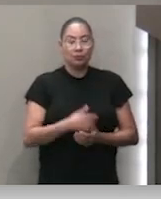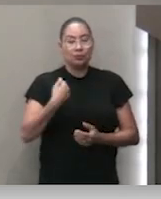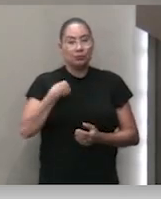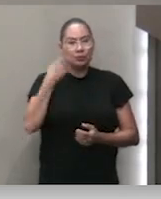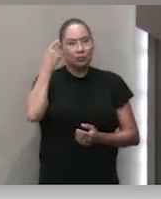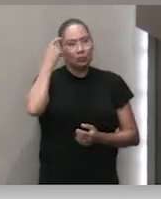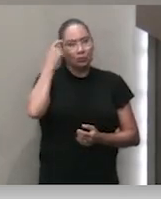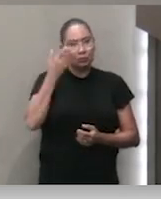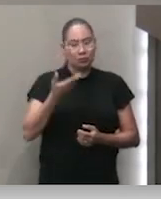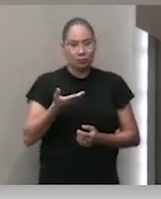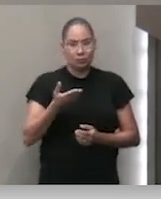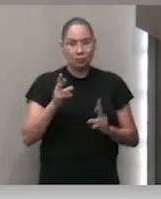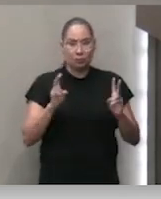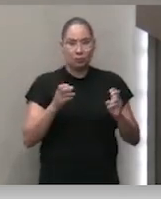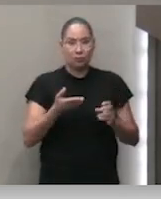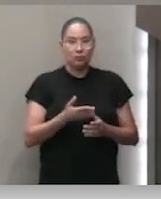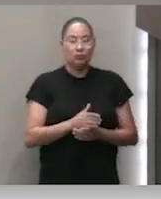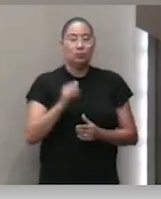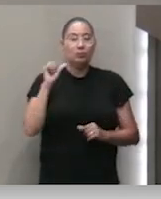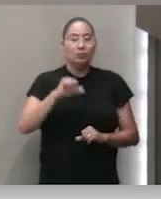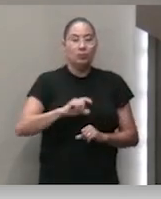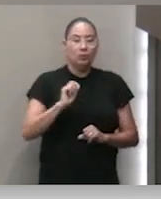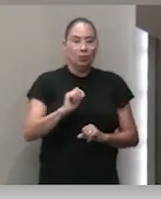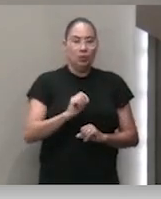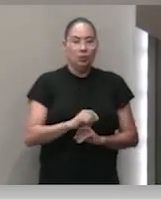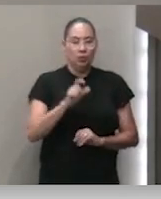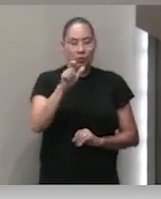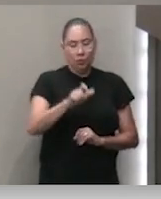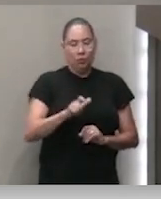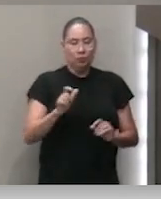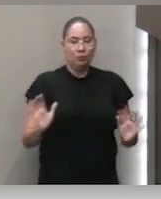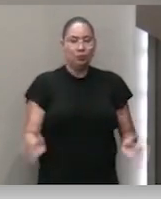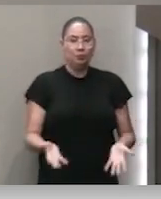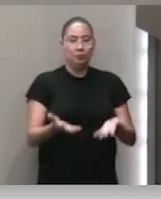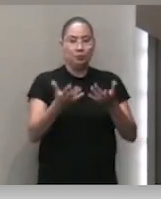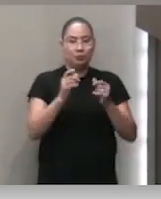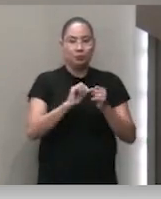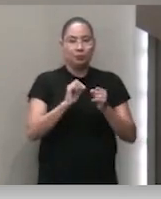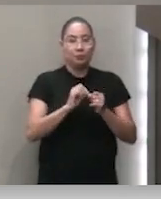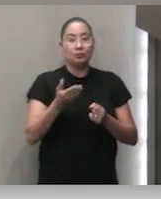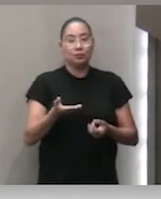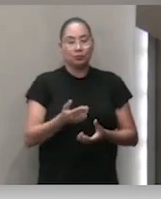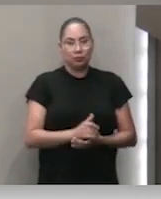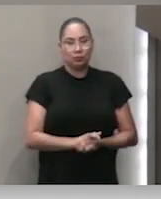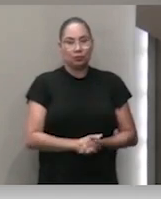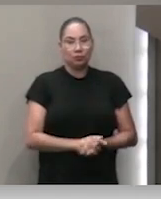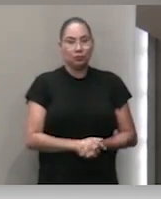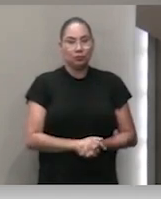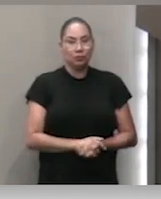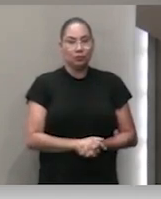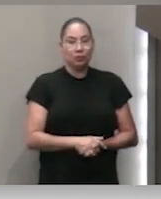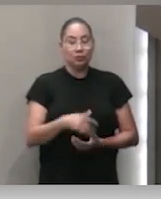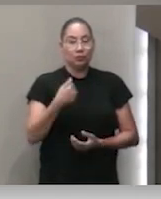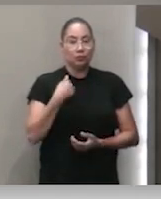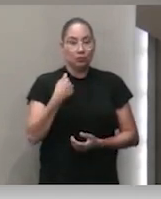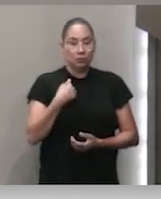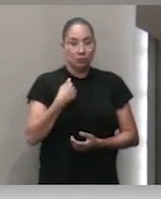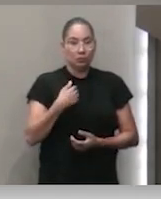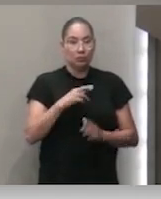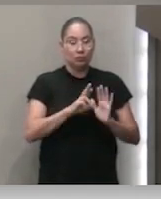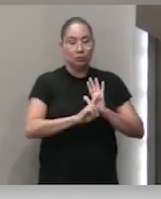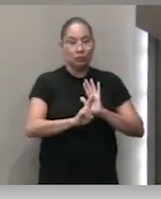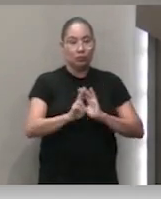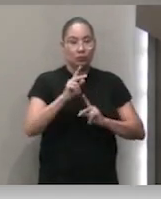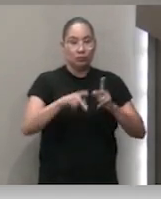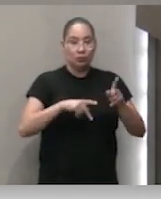uma pessoa dessas? E o pior de tudo, senhores, quem os induz a fazer essas asneiras? Eu, como representante